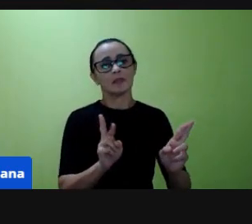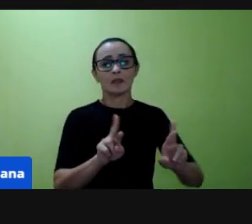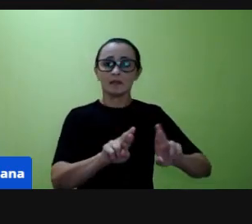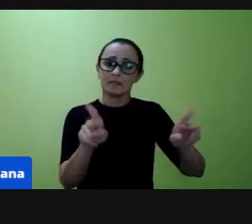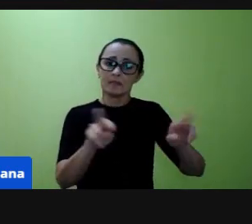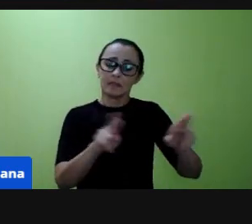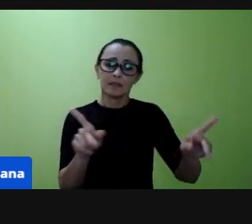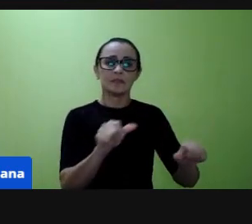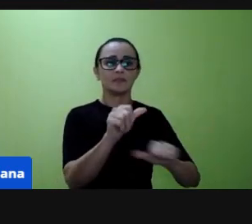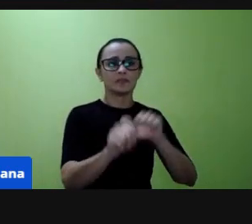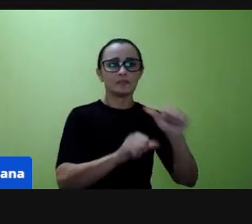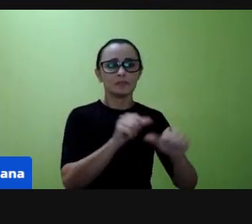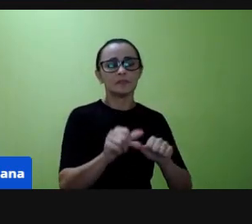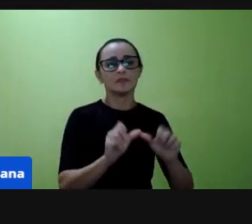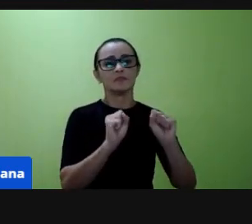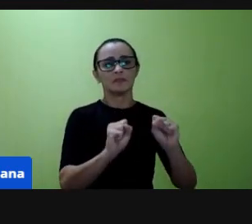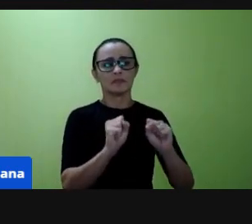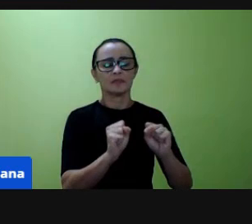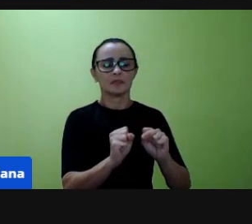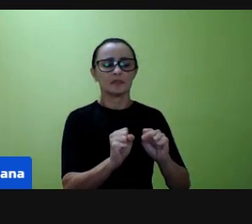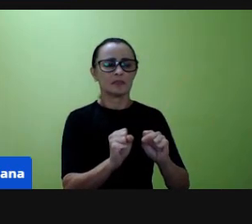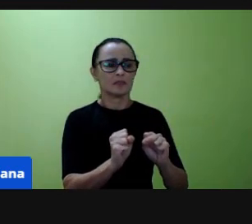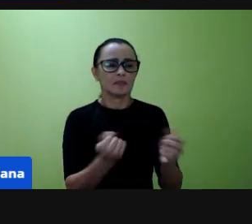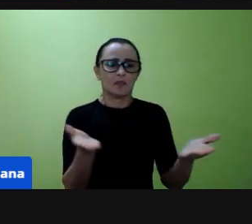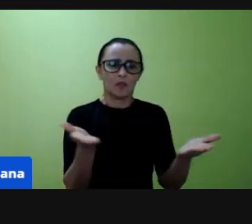ser no outro dia. Então, essas relações de